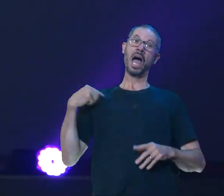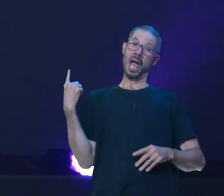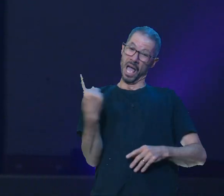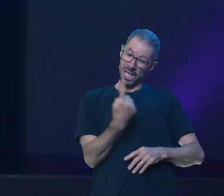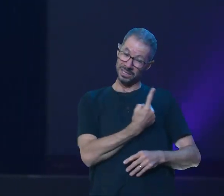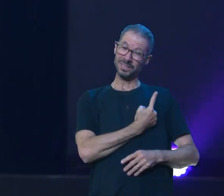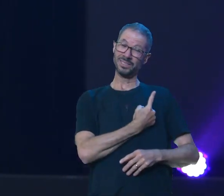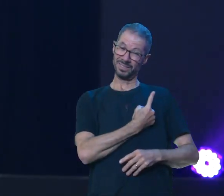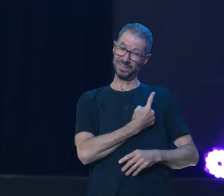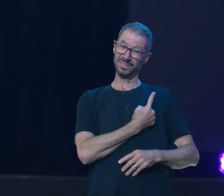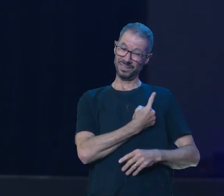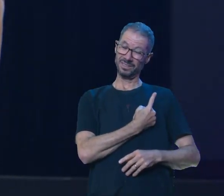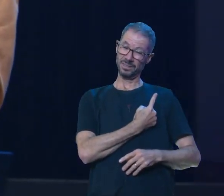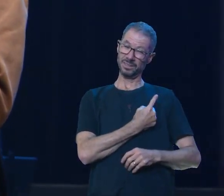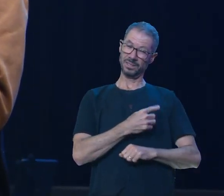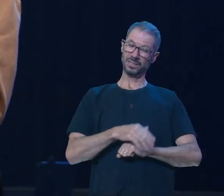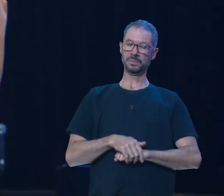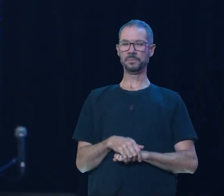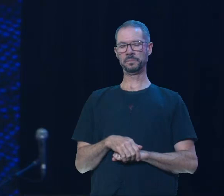gente,